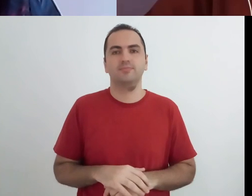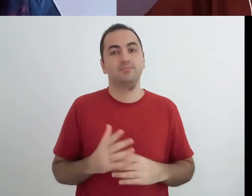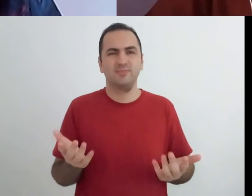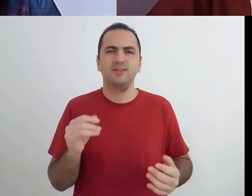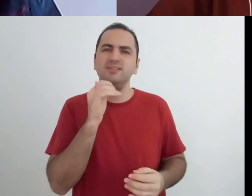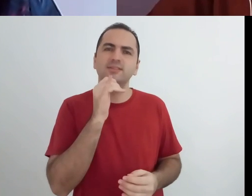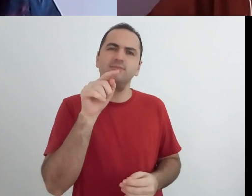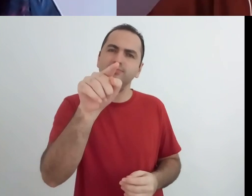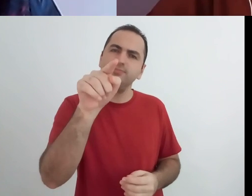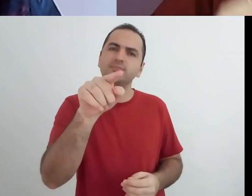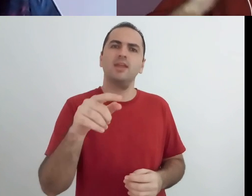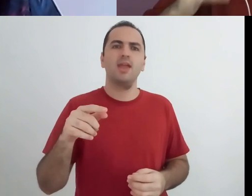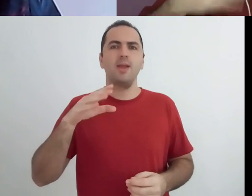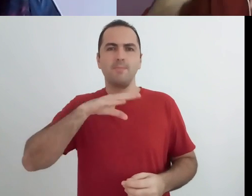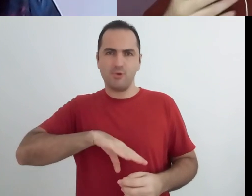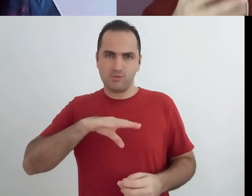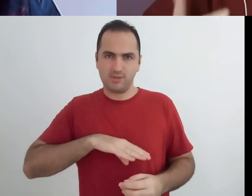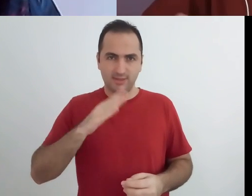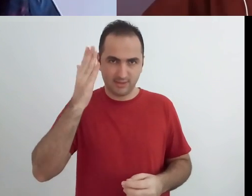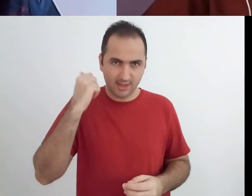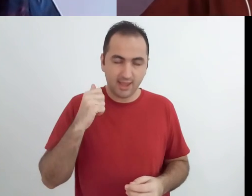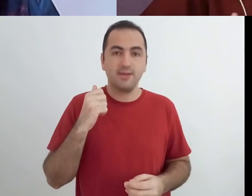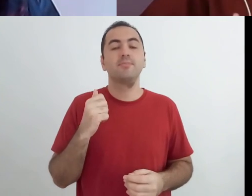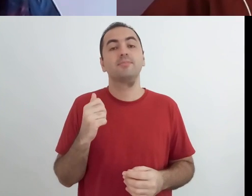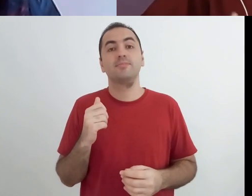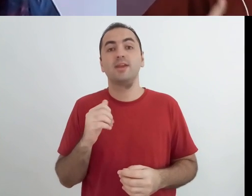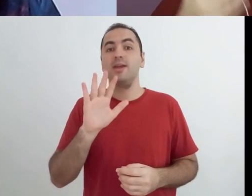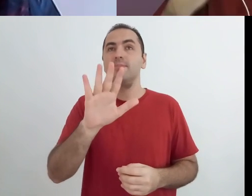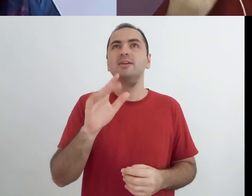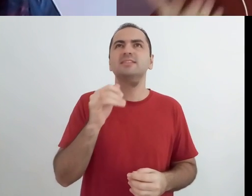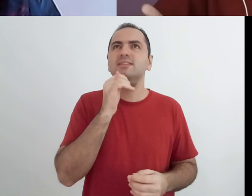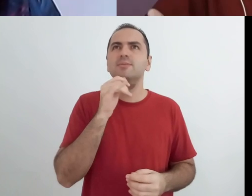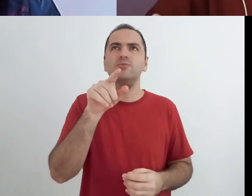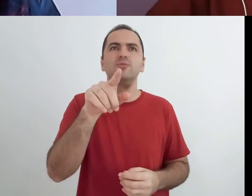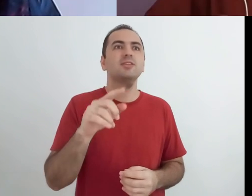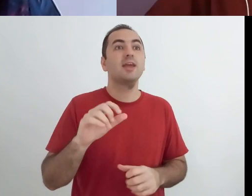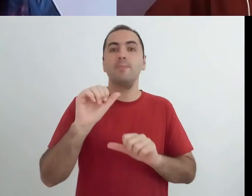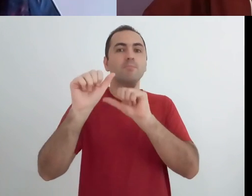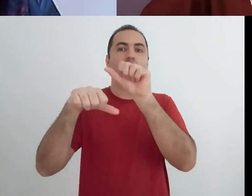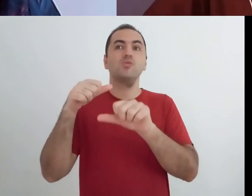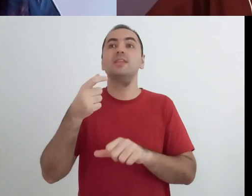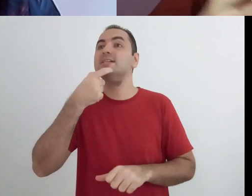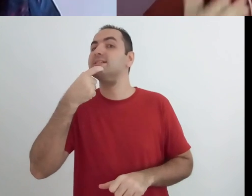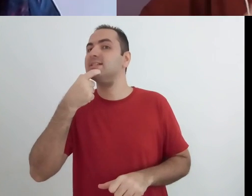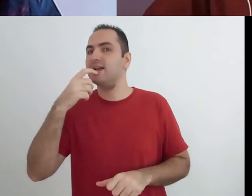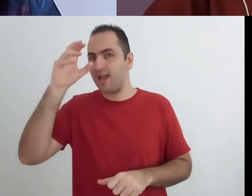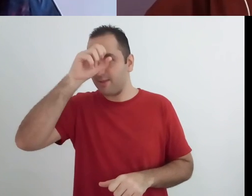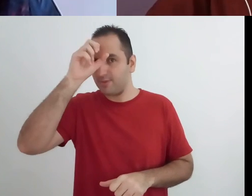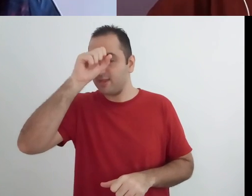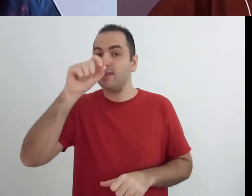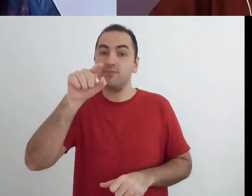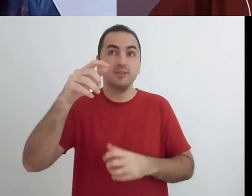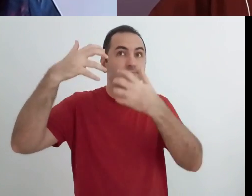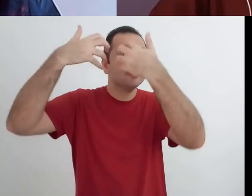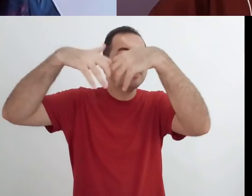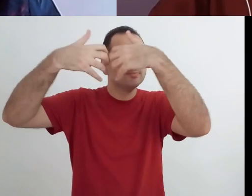em português. Agora, se você está falando um outro idioma, inglês, por exemplo, você pensa naquele idioma. E na língua de sinais é a mesma